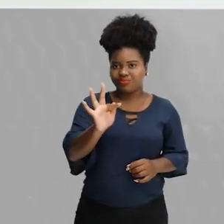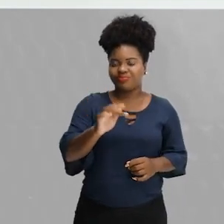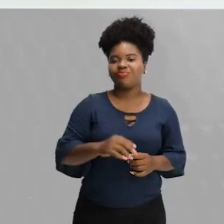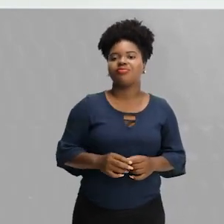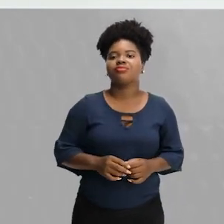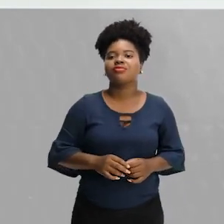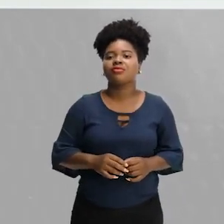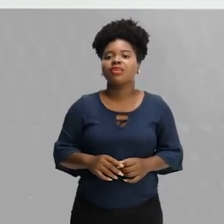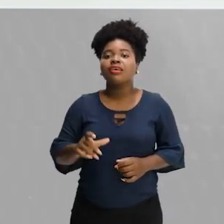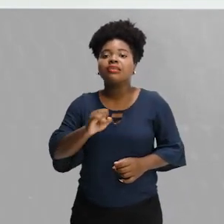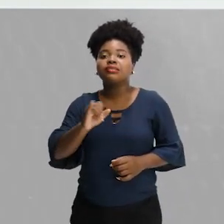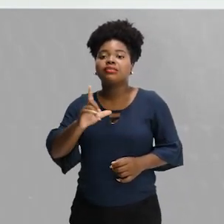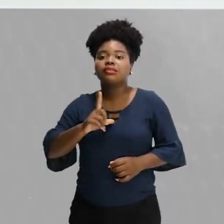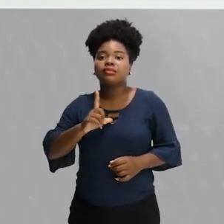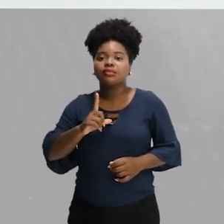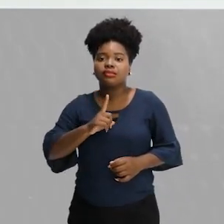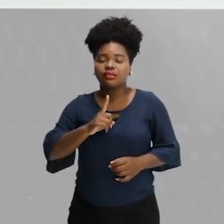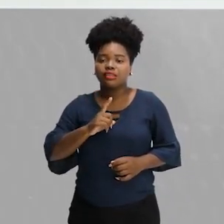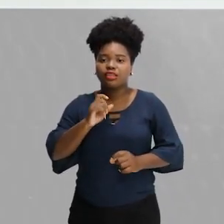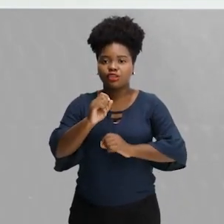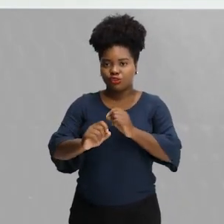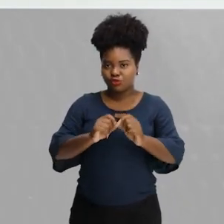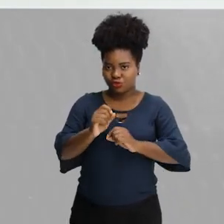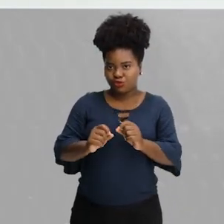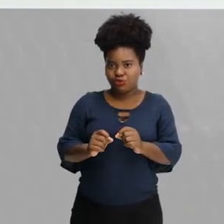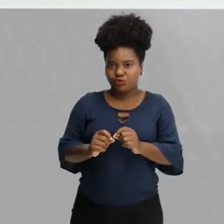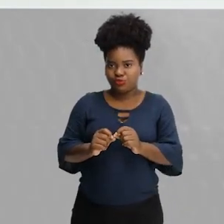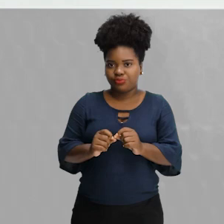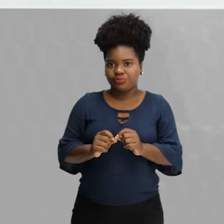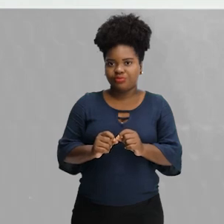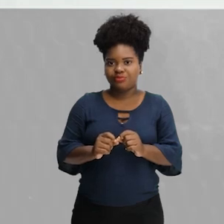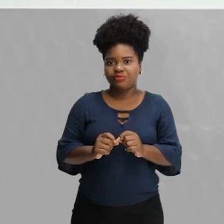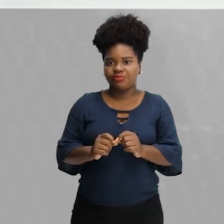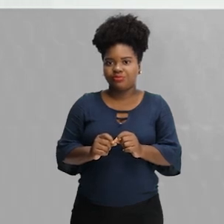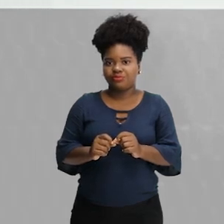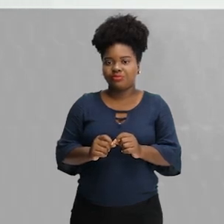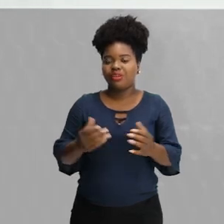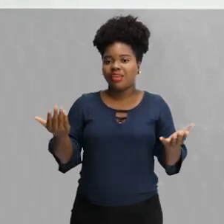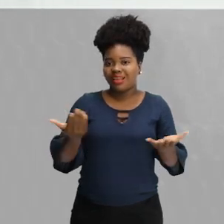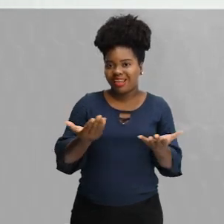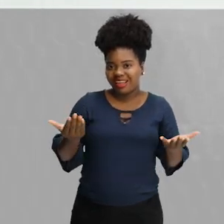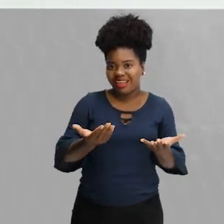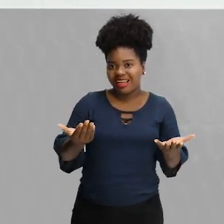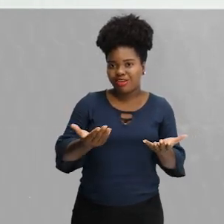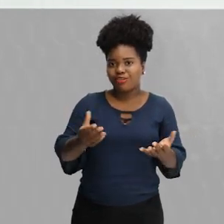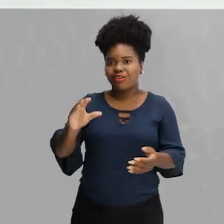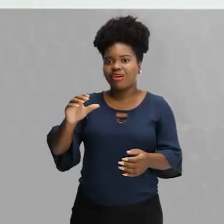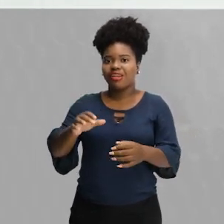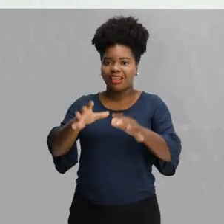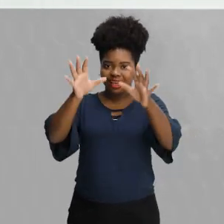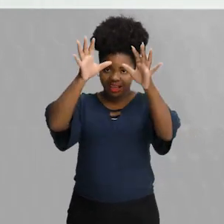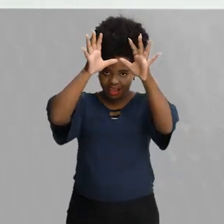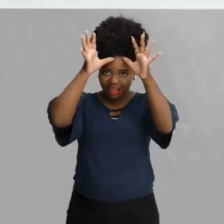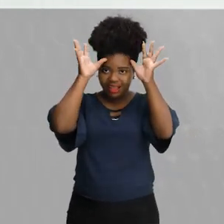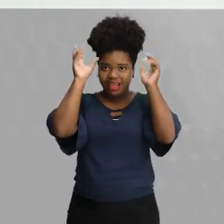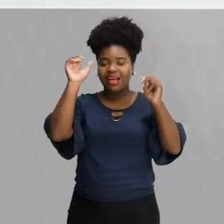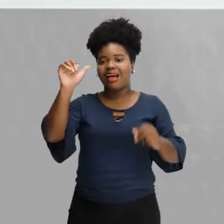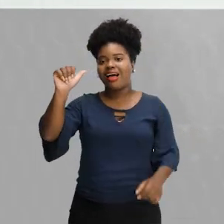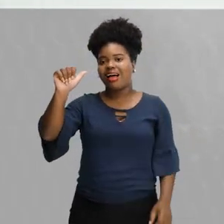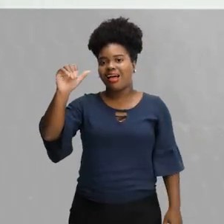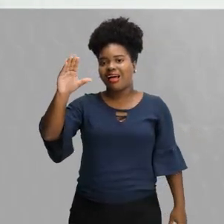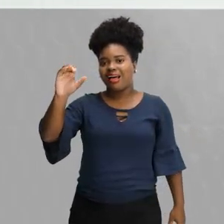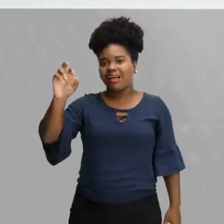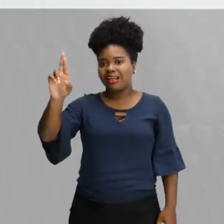no Acre, nós temos 2 horas a menos. Então, se você ligar para alguém do Acre, agora no relógio dele vai ser 7h48 da